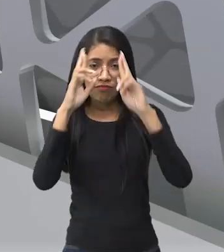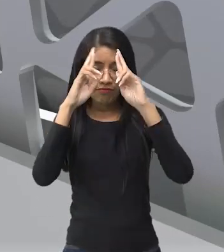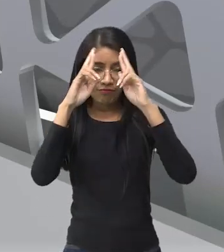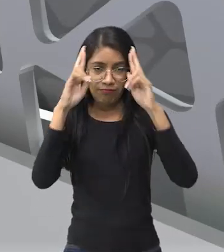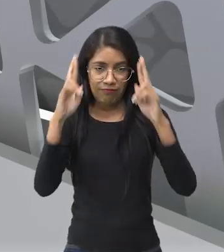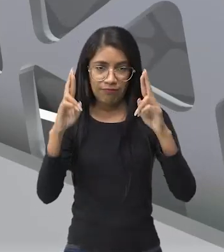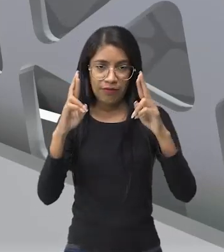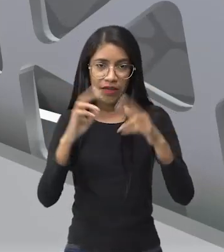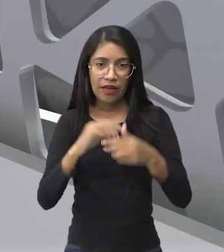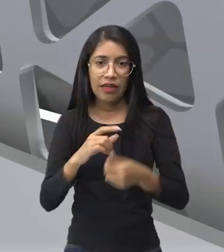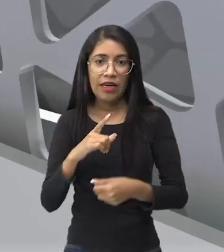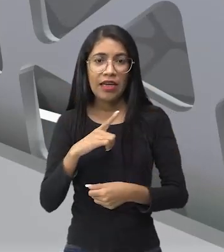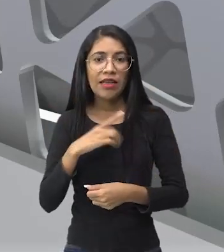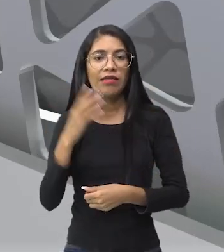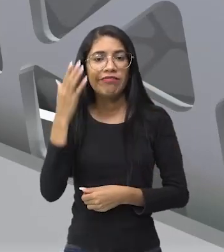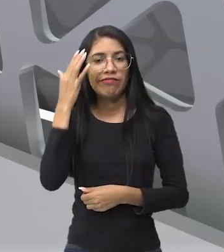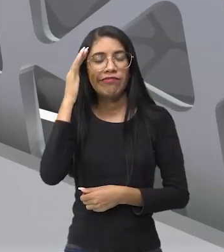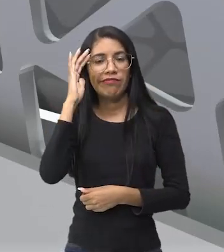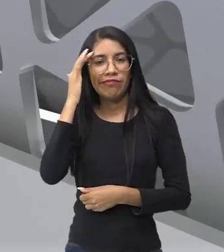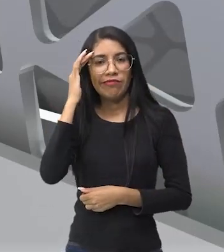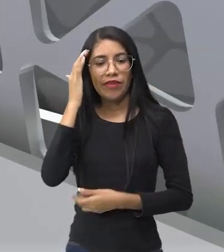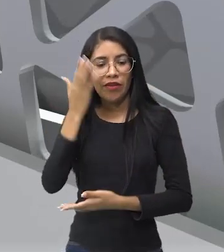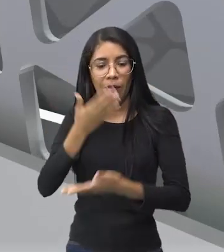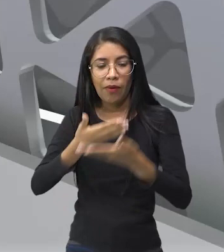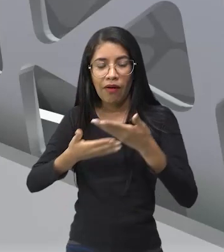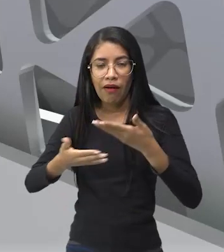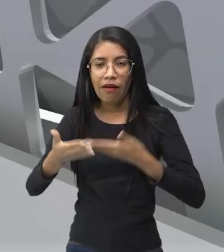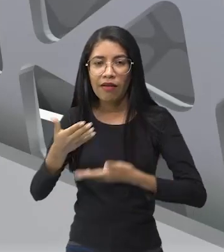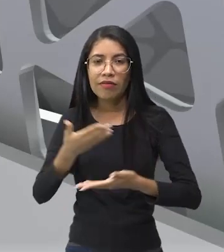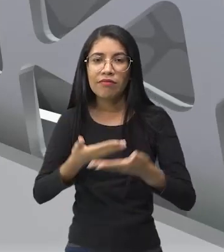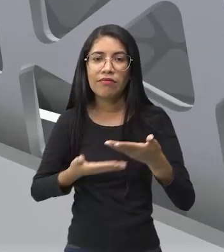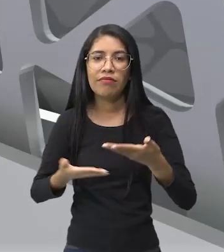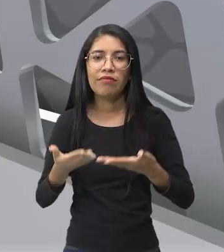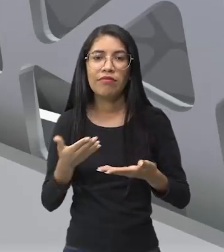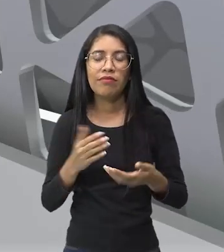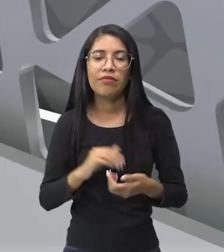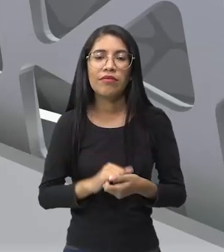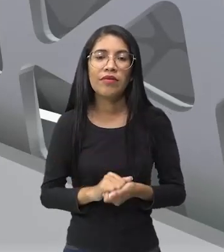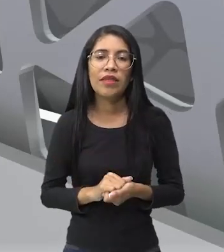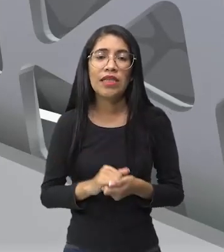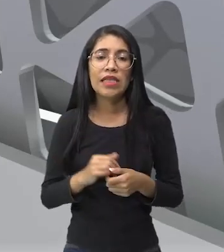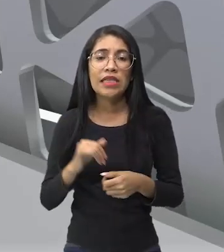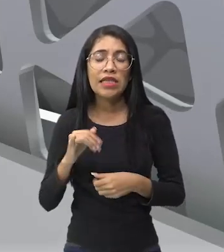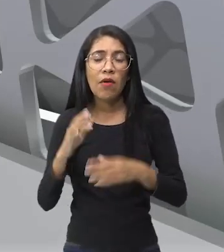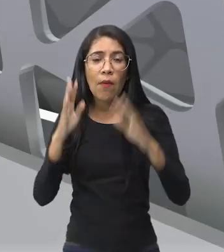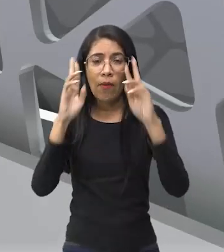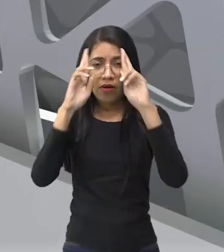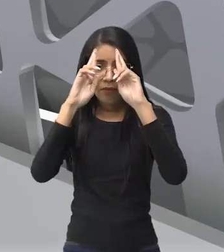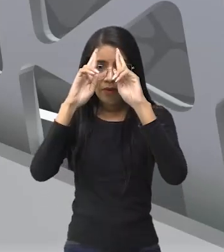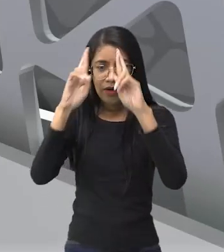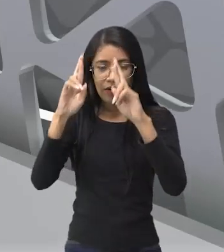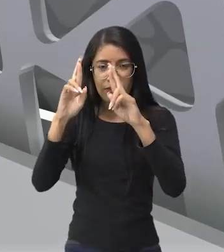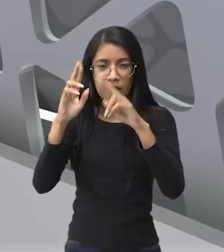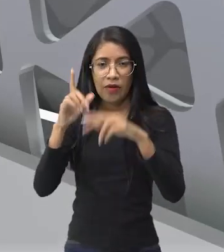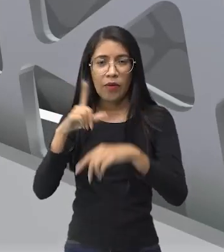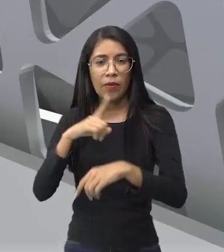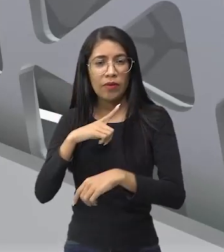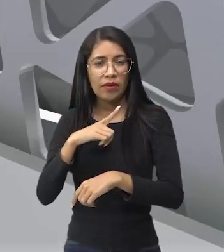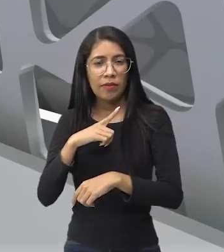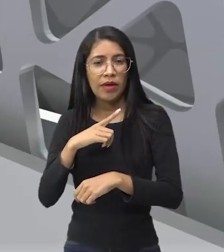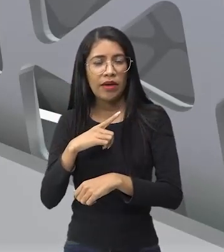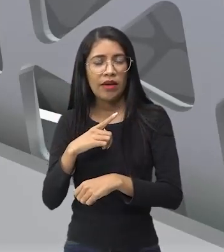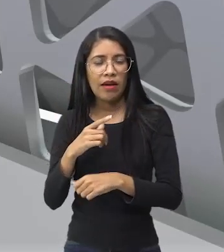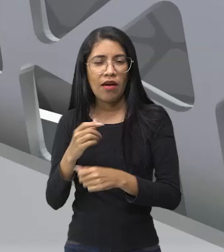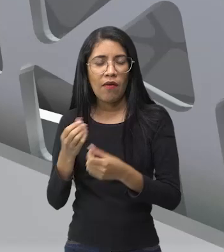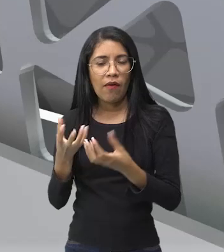sempre falo, há um entendimento, há uma harmonia. E quando eu respeito o outro, eu também estou dizendo